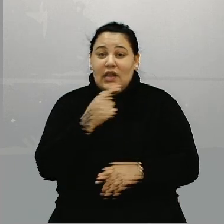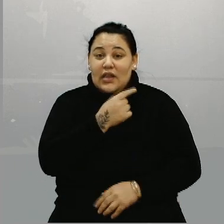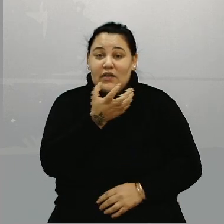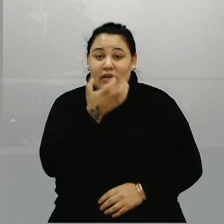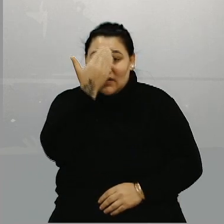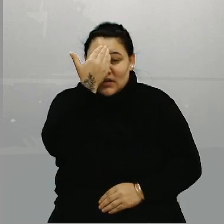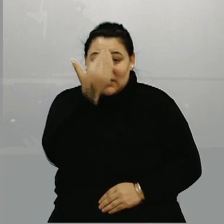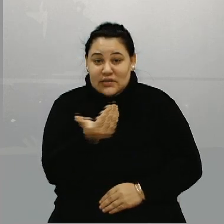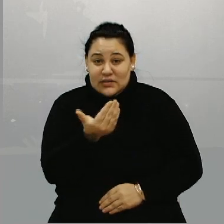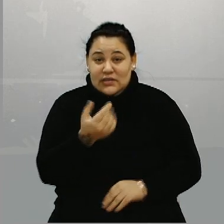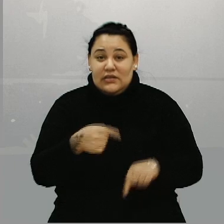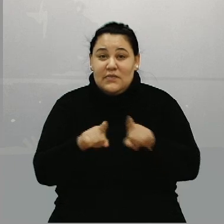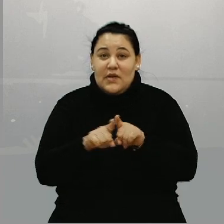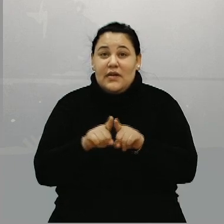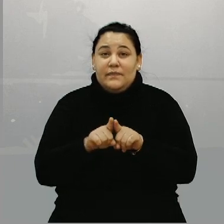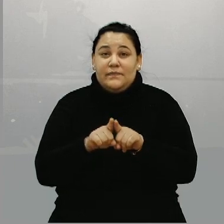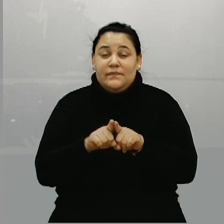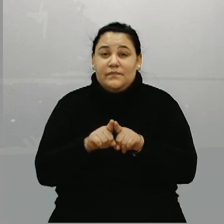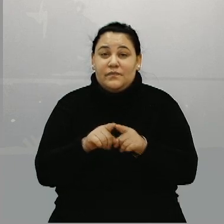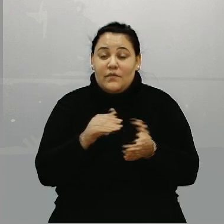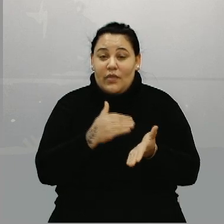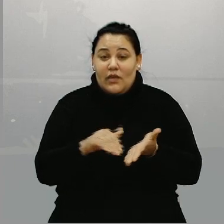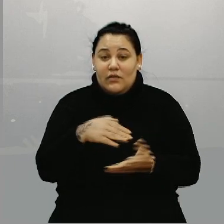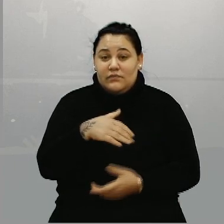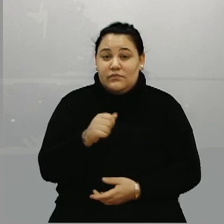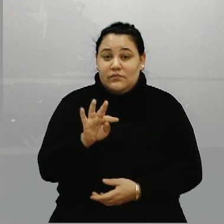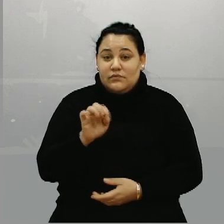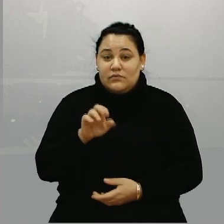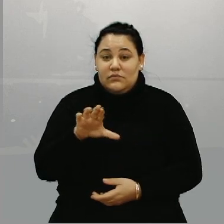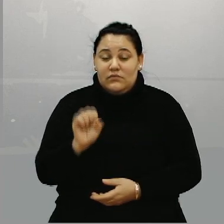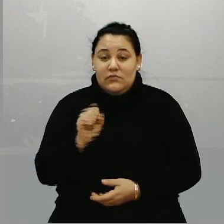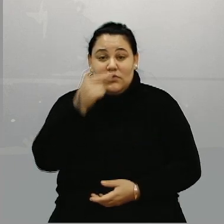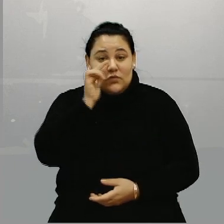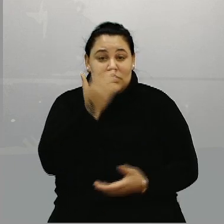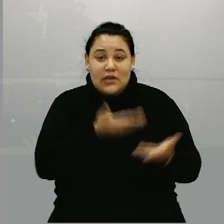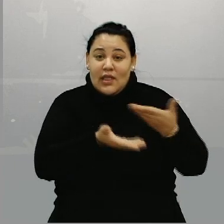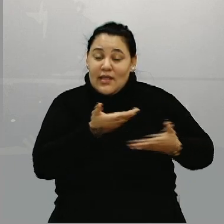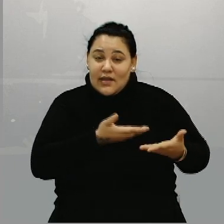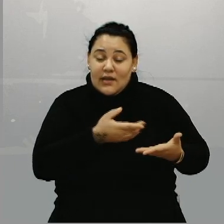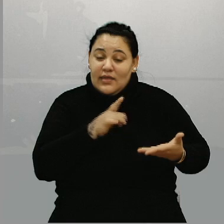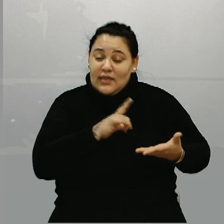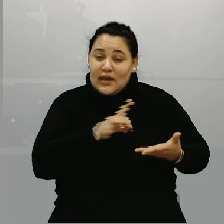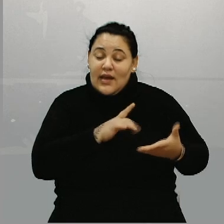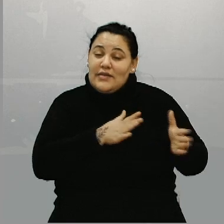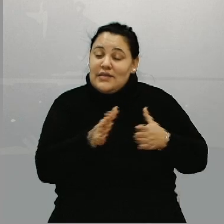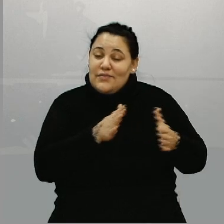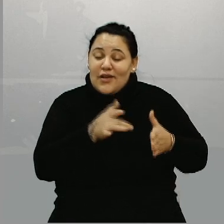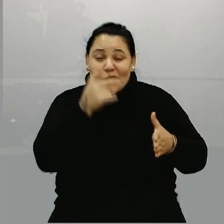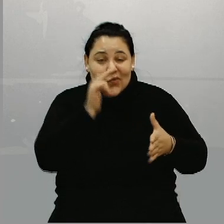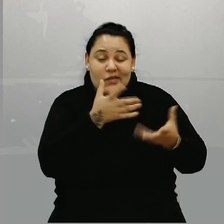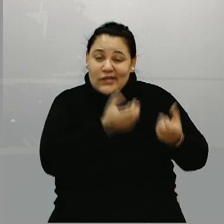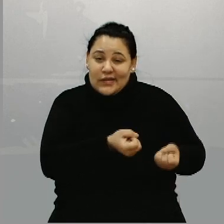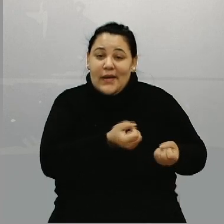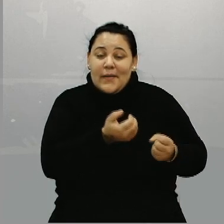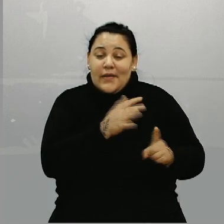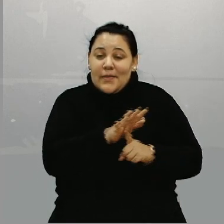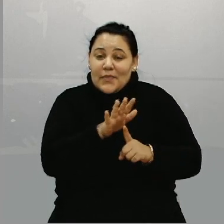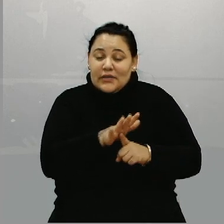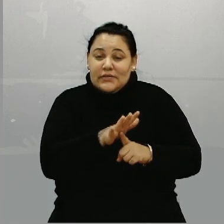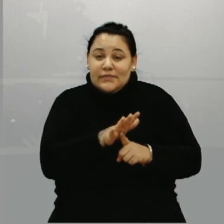então, ao secretário Matheus por atender, né, ter a acessibilidade e atender os nossos